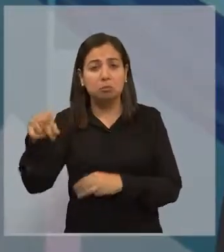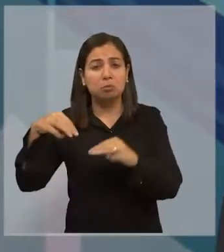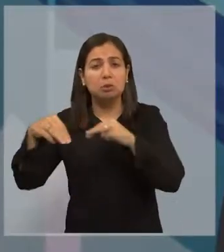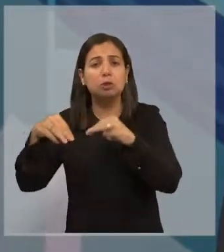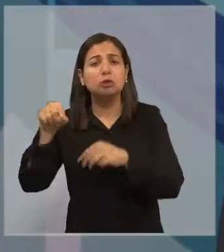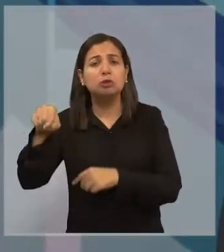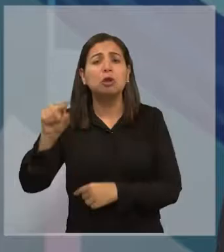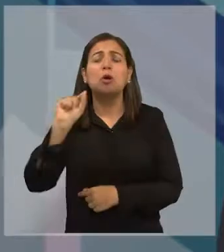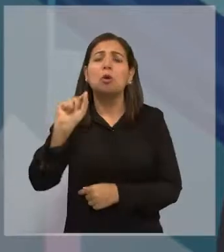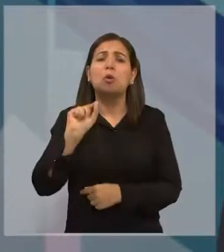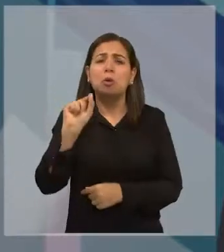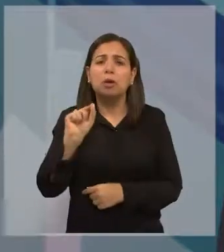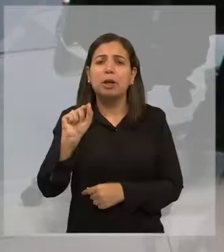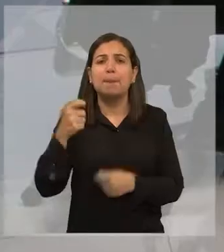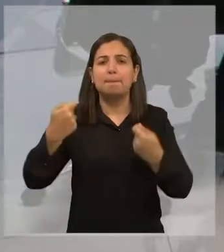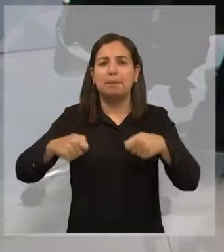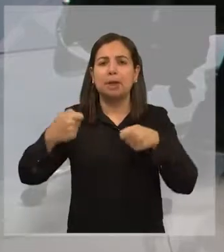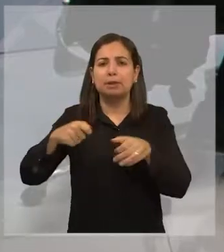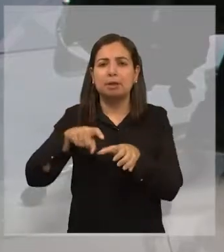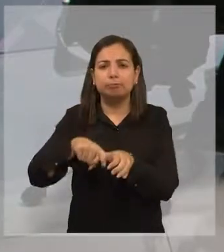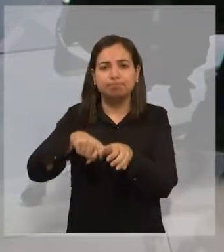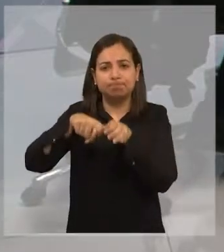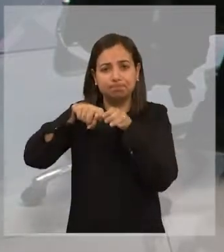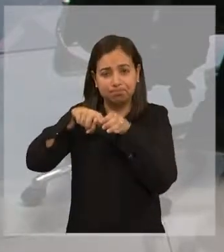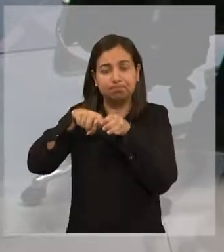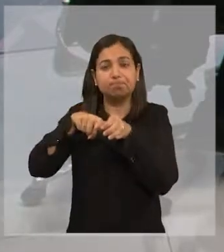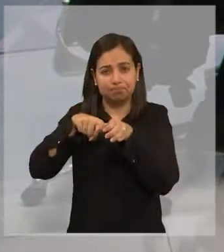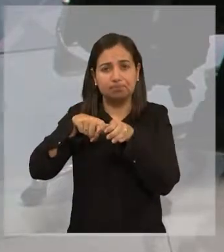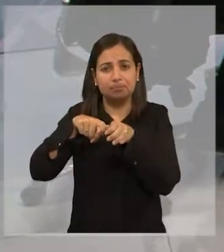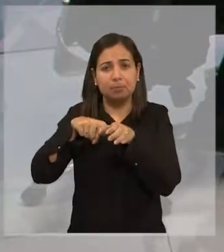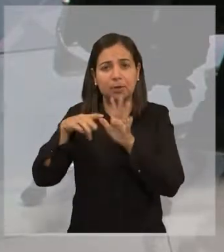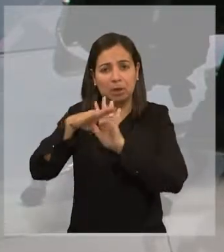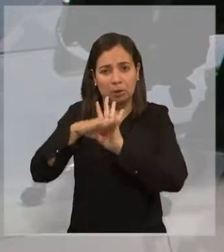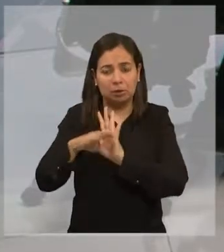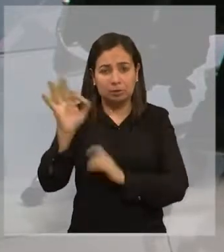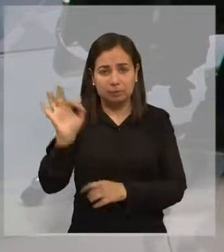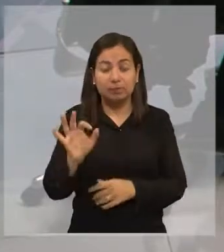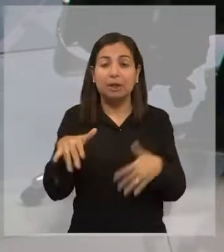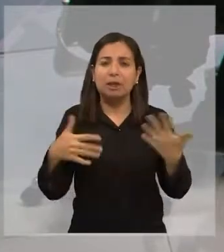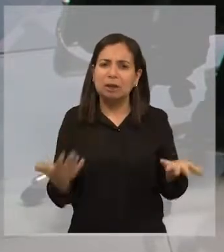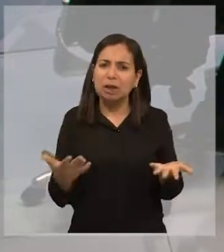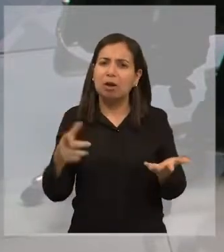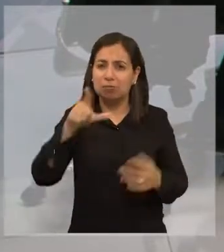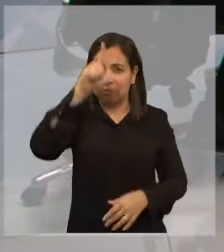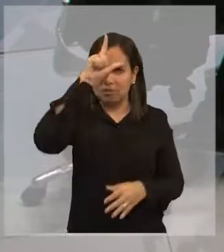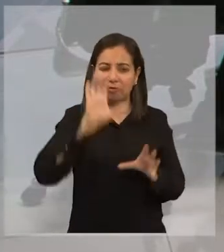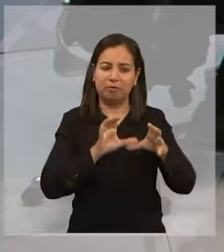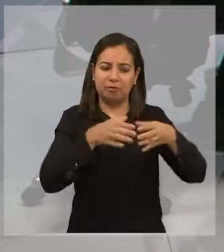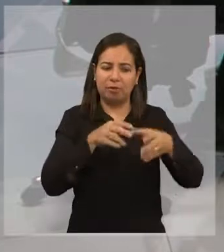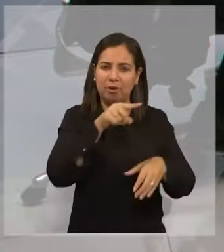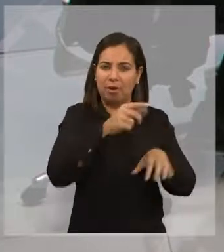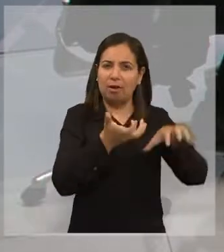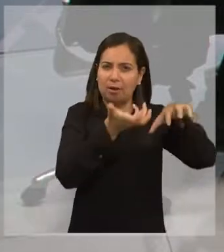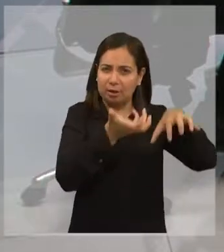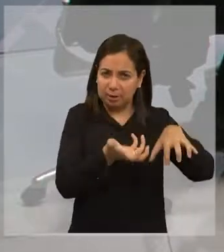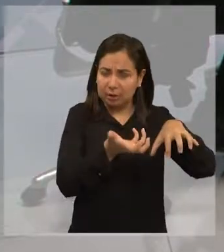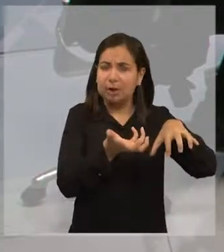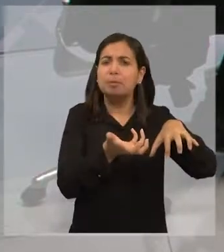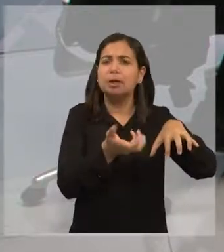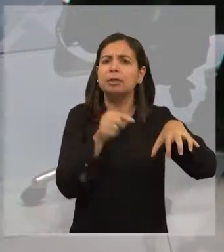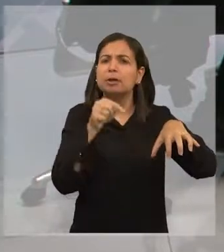para que suspendesse o contingenciamento. E os líderes foram para a Câmara Federal e, ao usar a